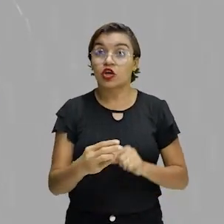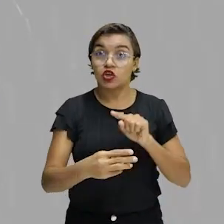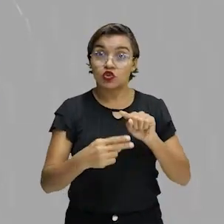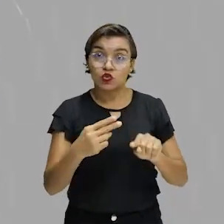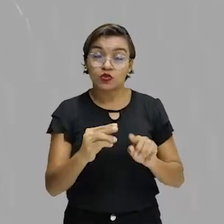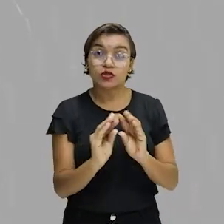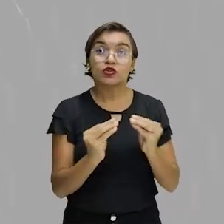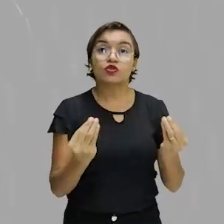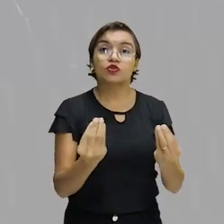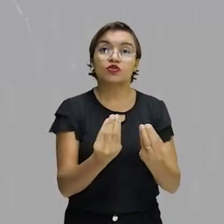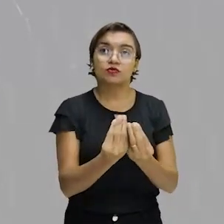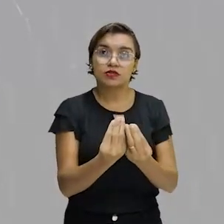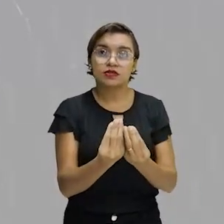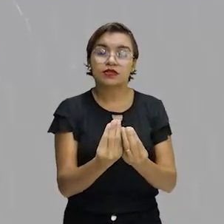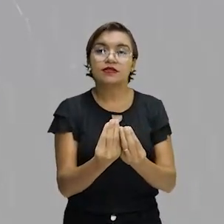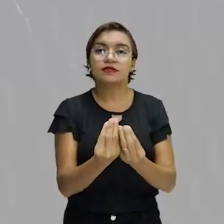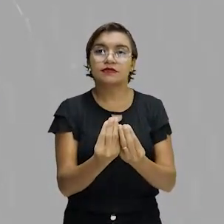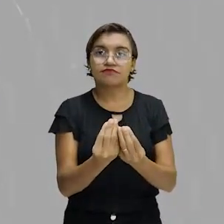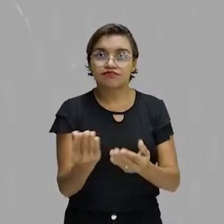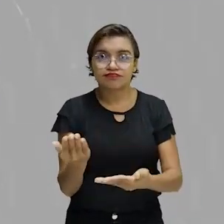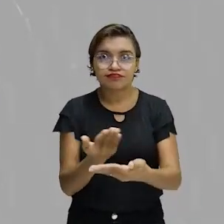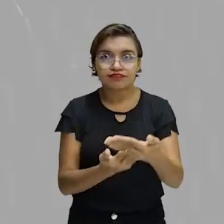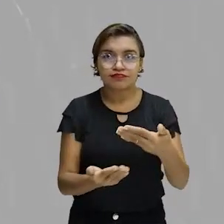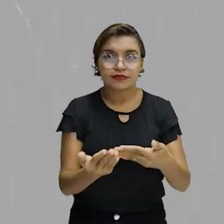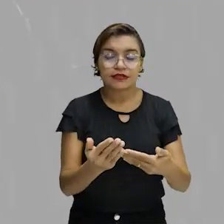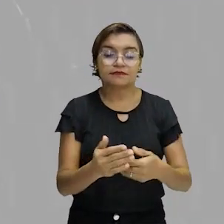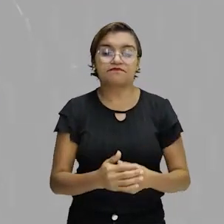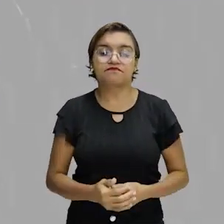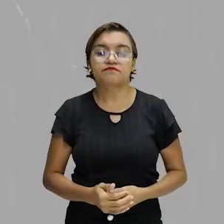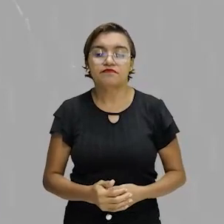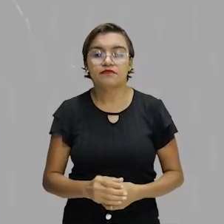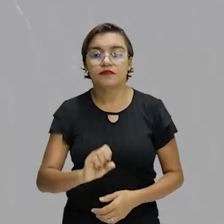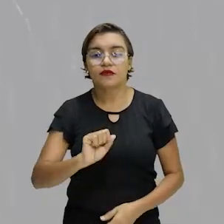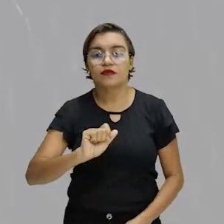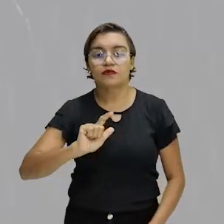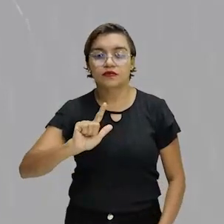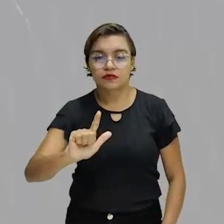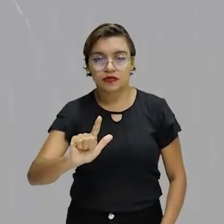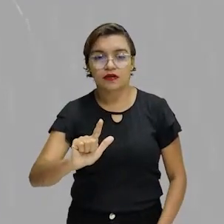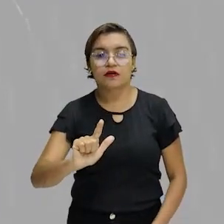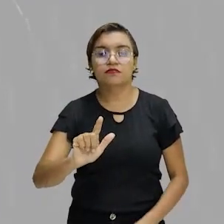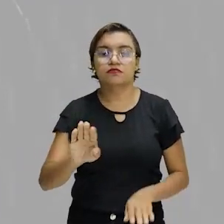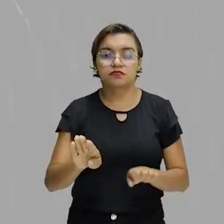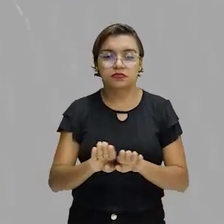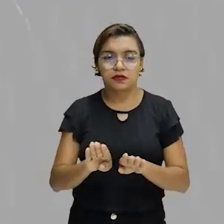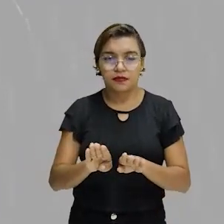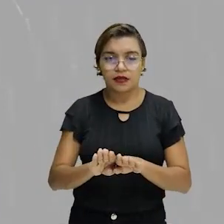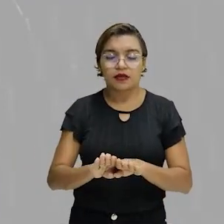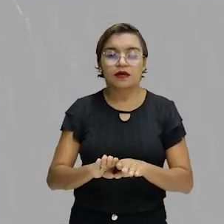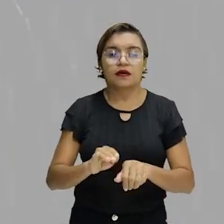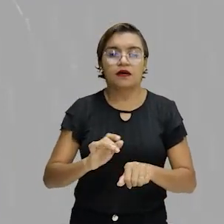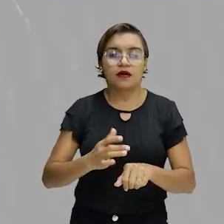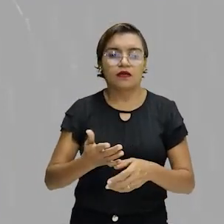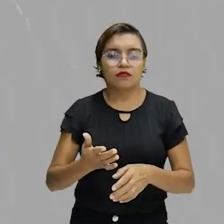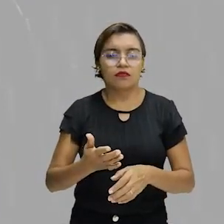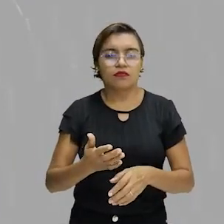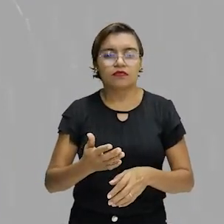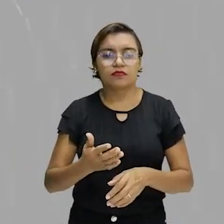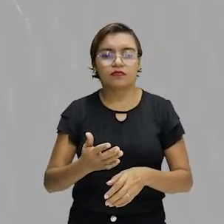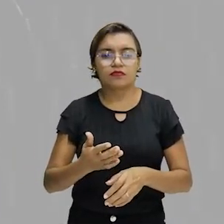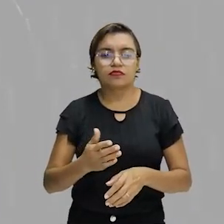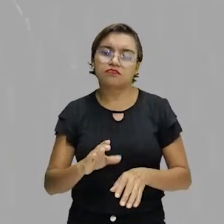reação de dupla troca e o sal formado né o cristal né e amarelo insolúvel